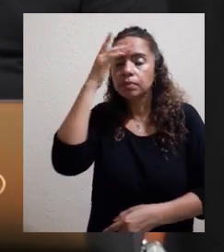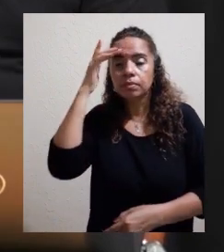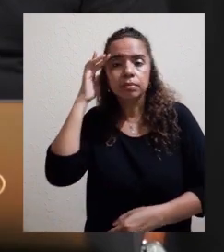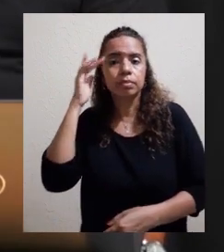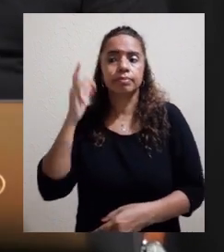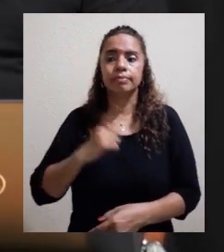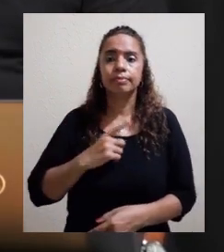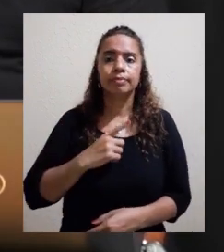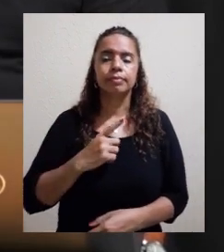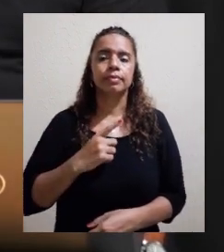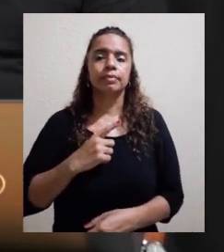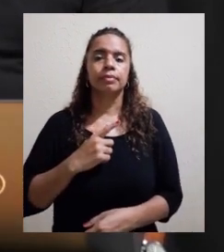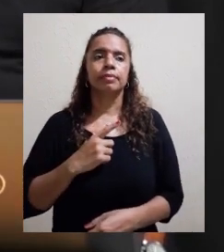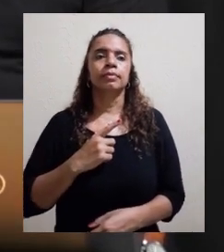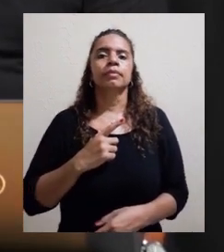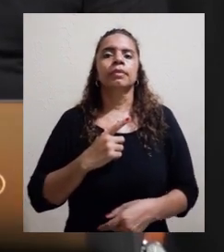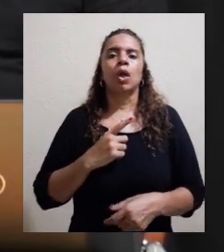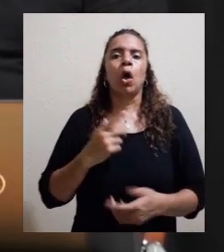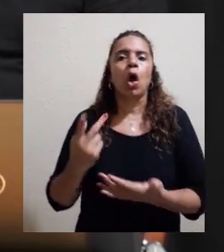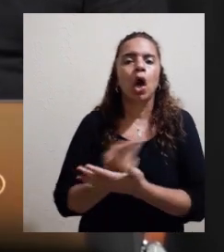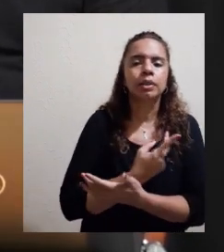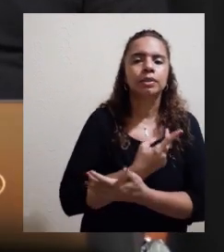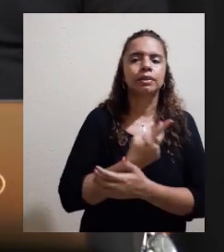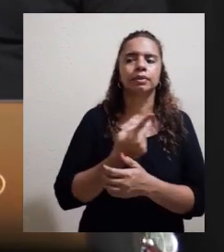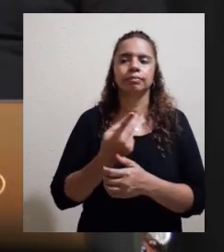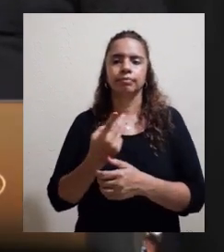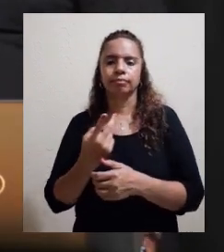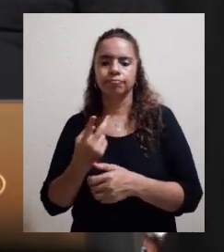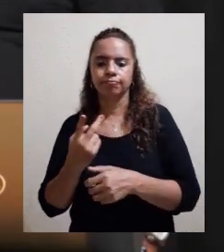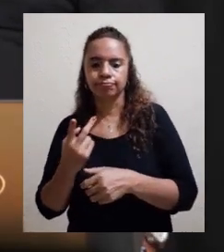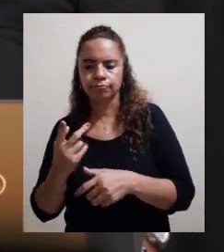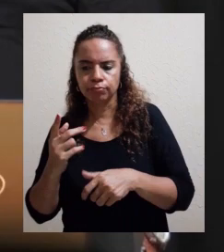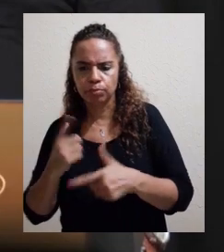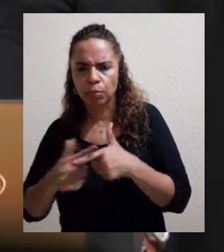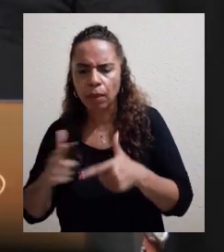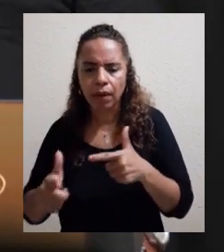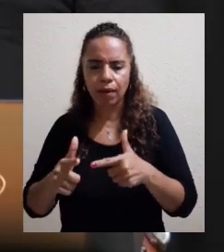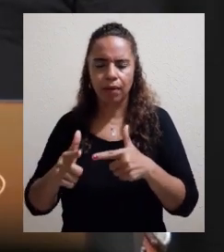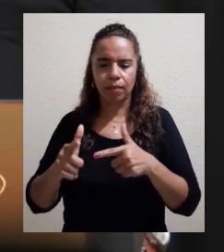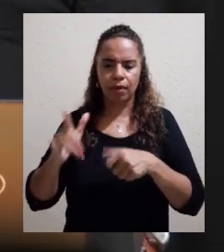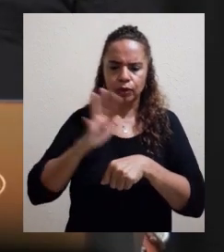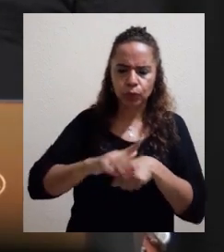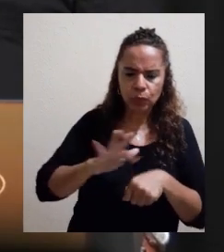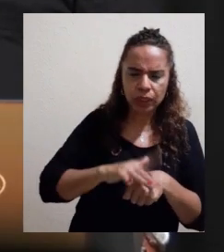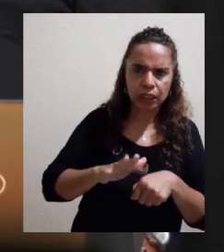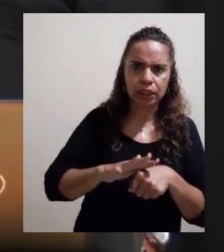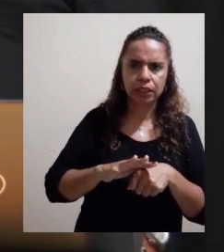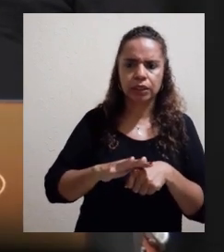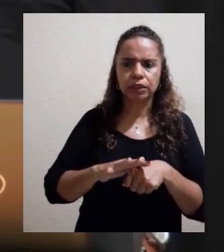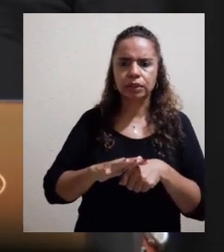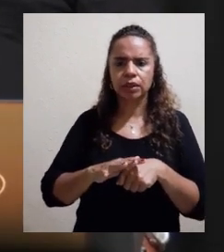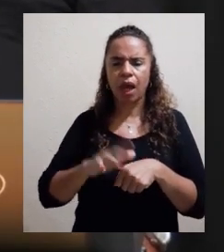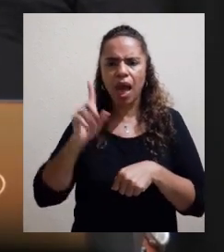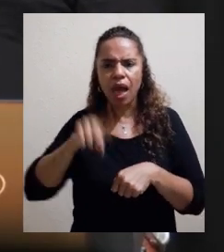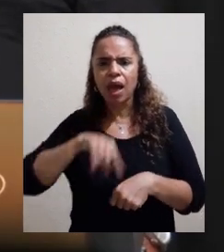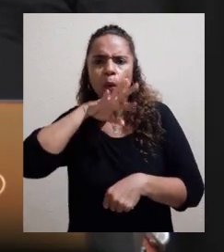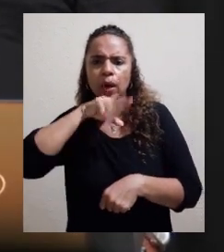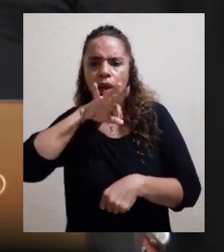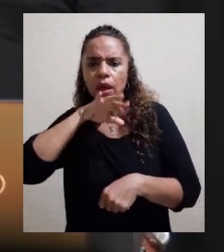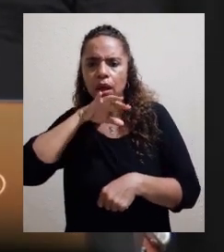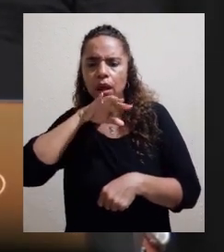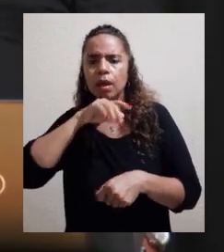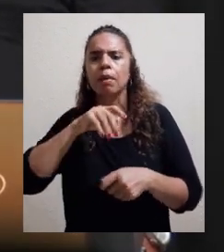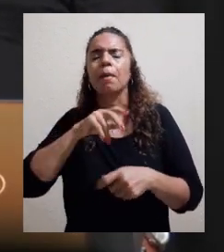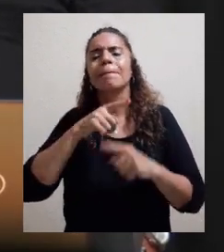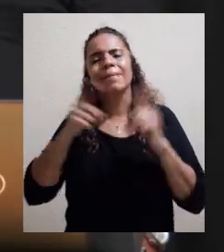passo, eu tenho que tirar alguma lição boa para melhorar como pessoa. Eu acho que a gente como sociedade também pode fazer